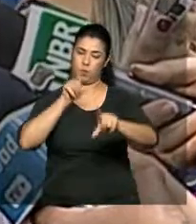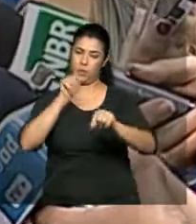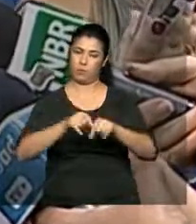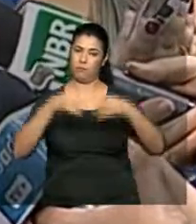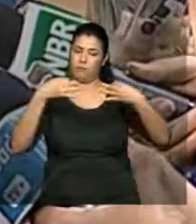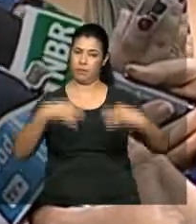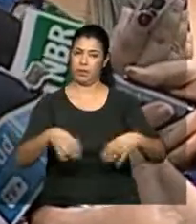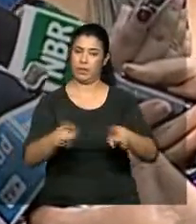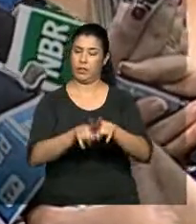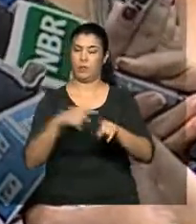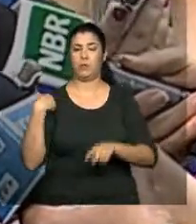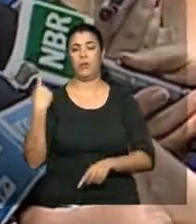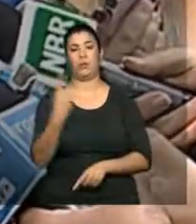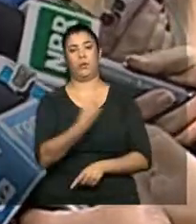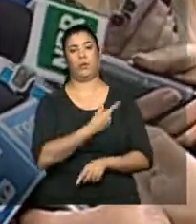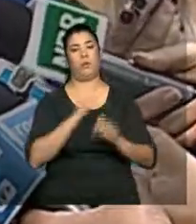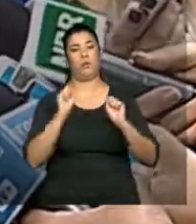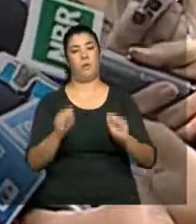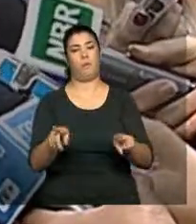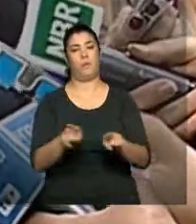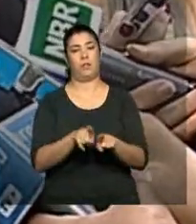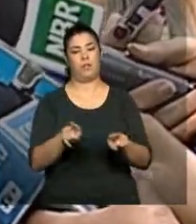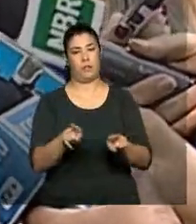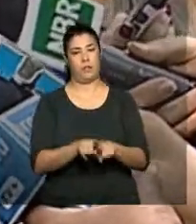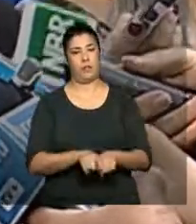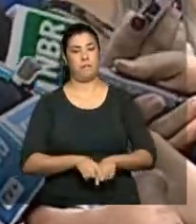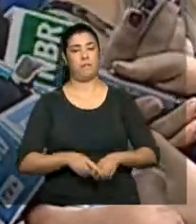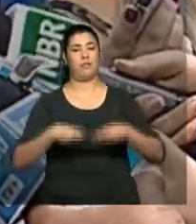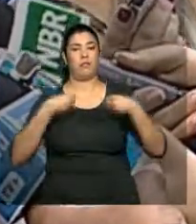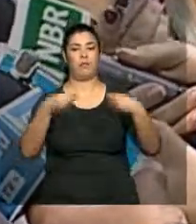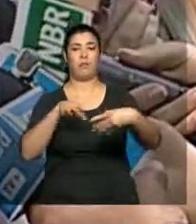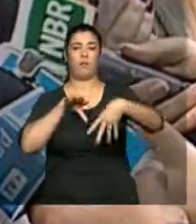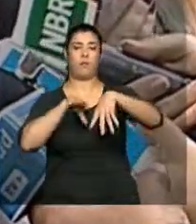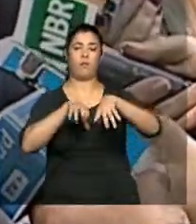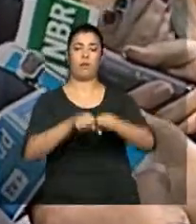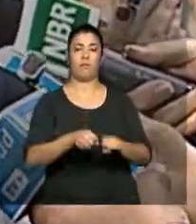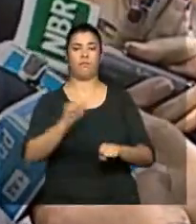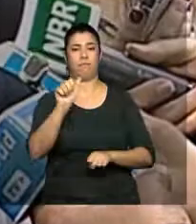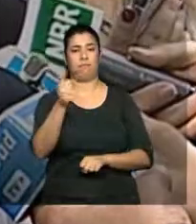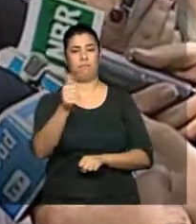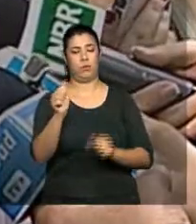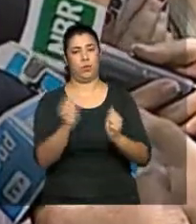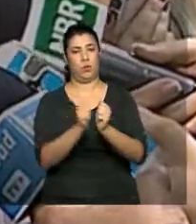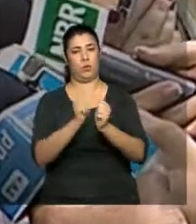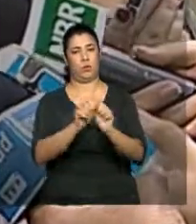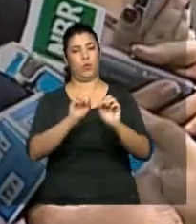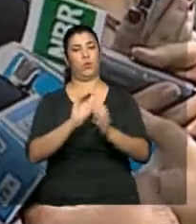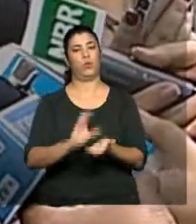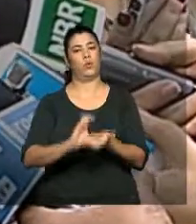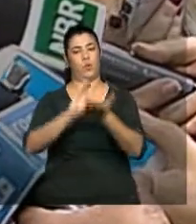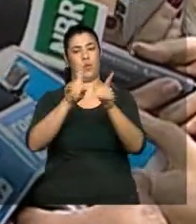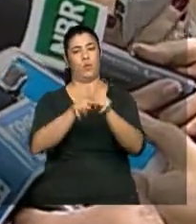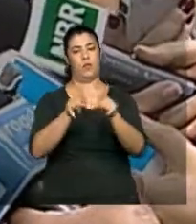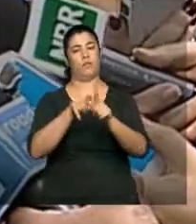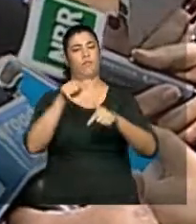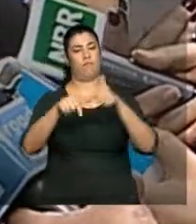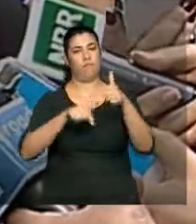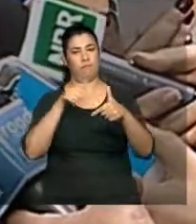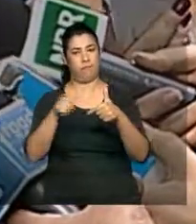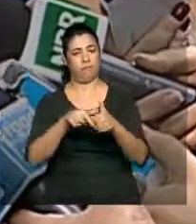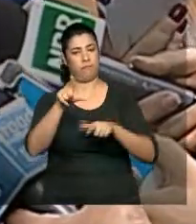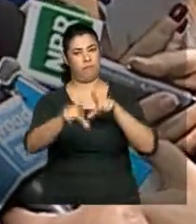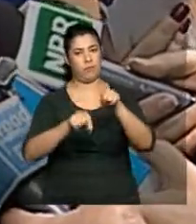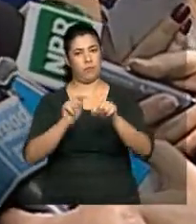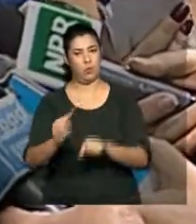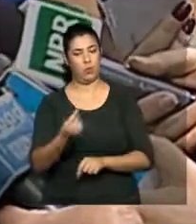escolhidos. E que a gente possa, inclusive, qualificar os conselheiros que vão trabalhar a partir dessa